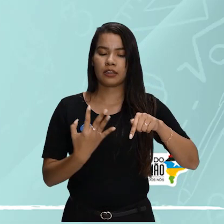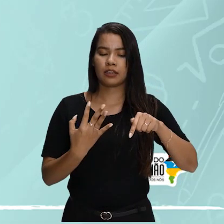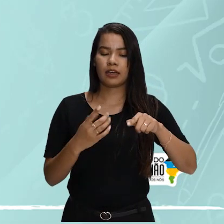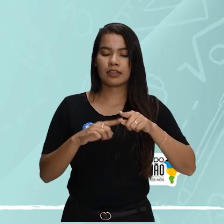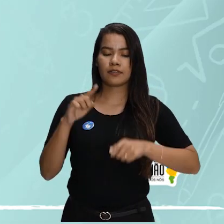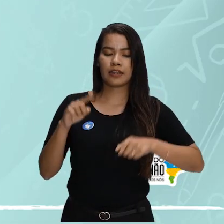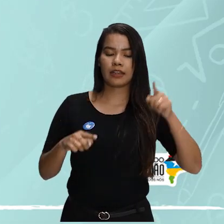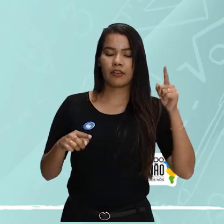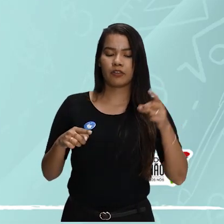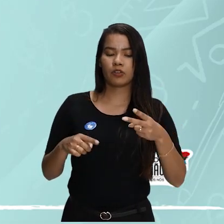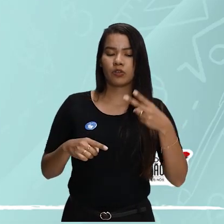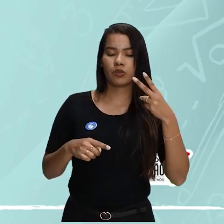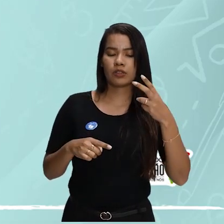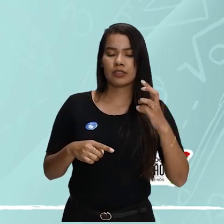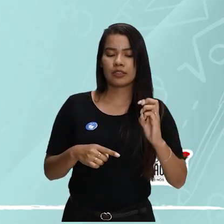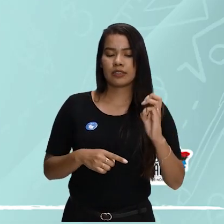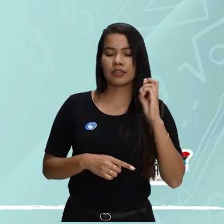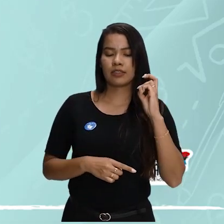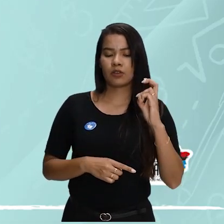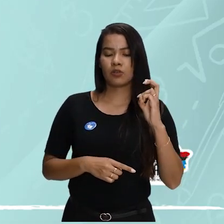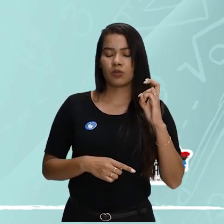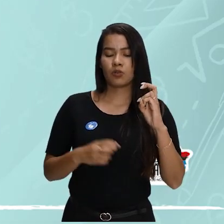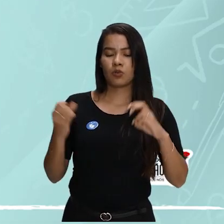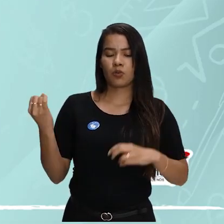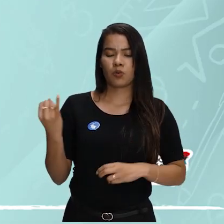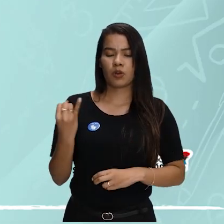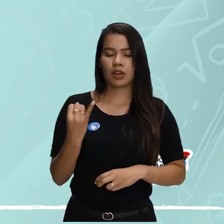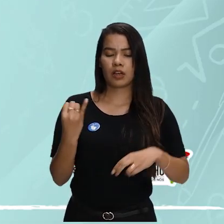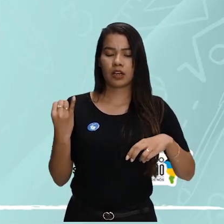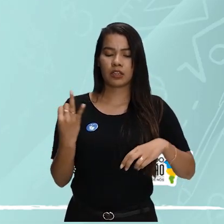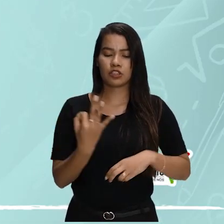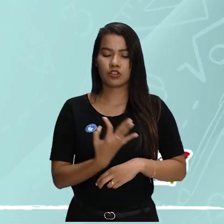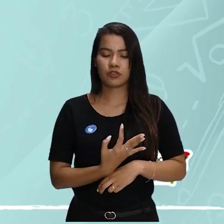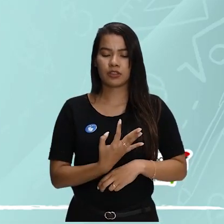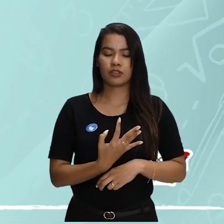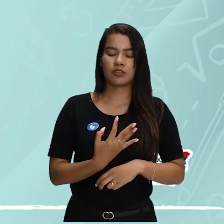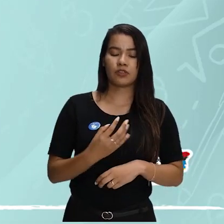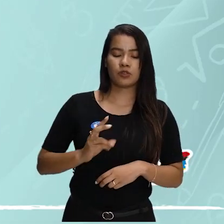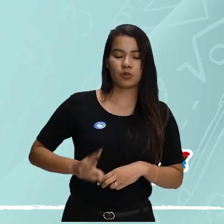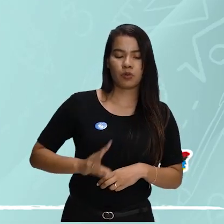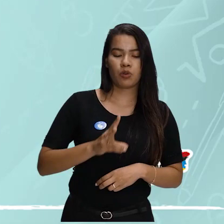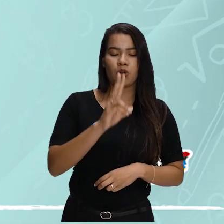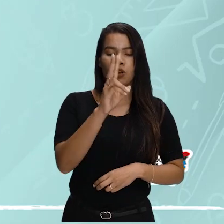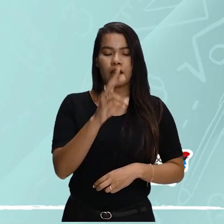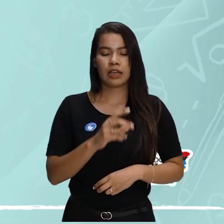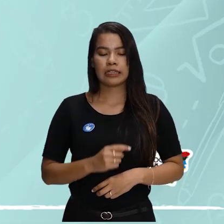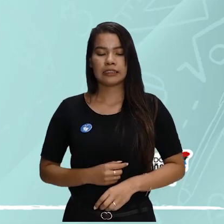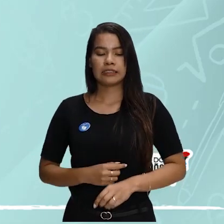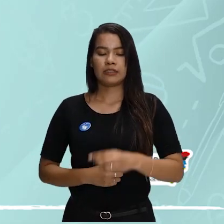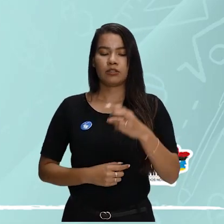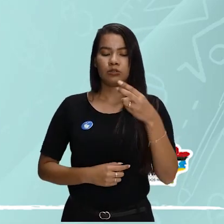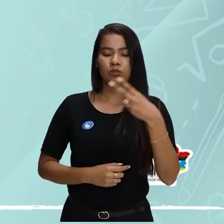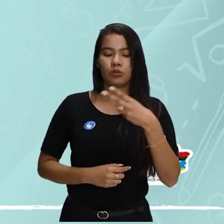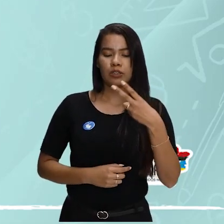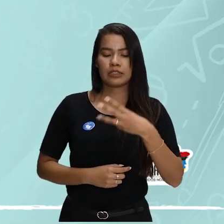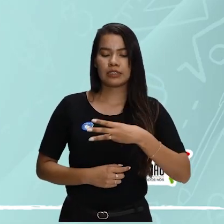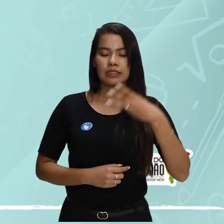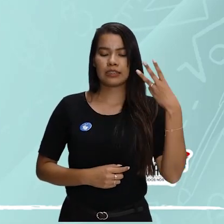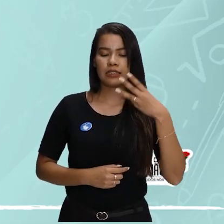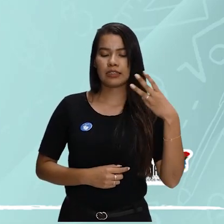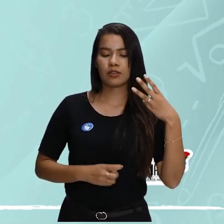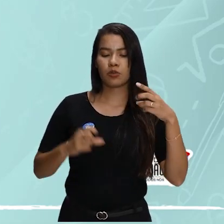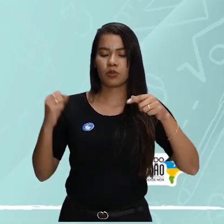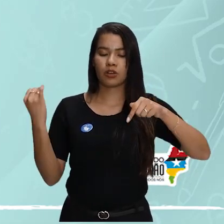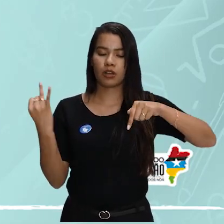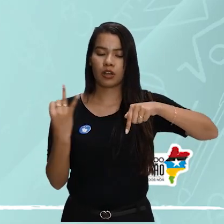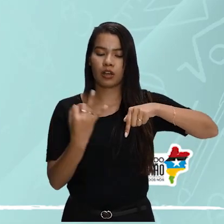são qualitativas contínuas, as variáveis 2 e 3 são qualitativas discretas, e D, a variável 4